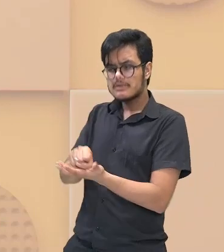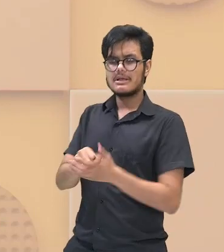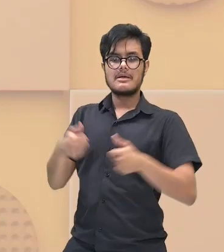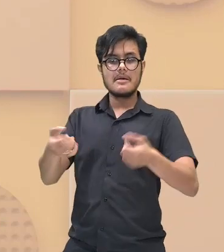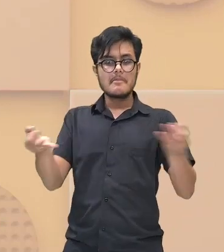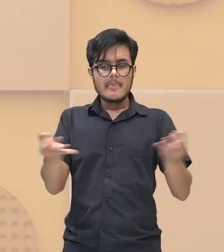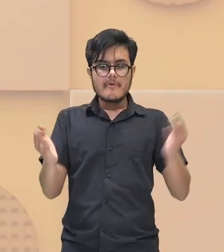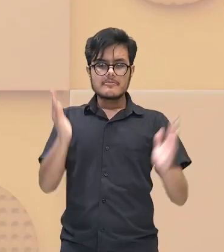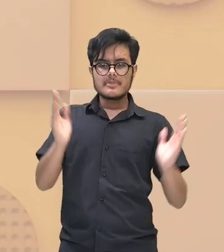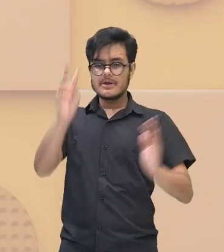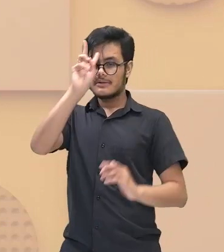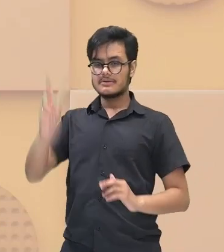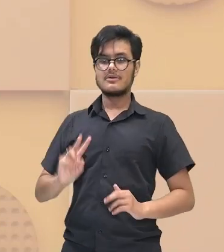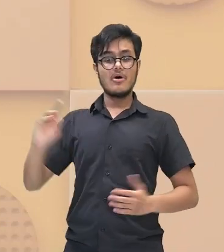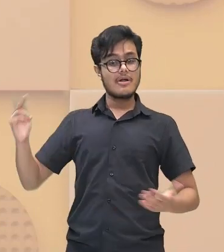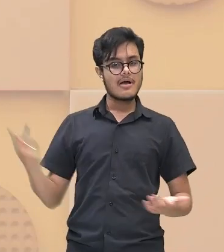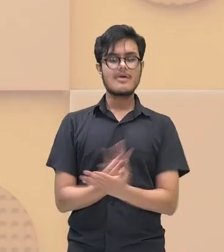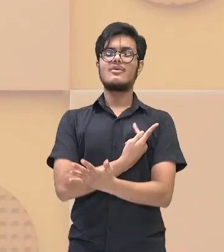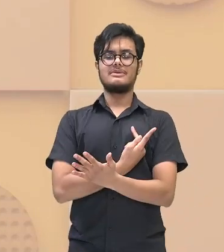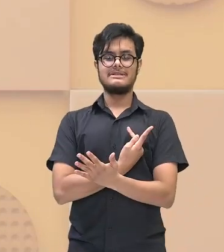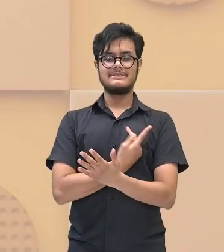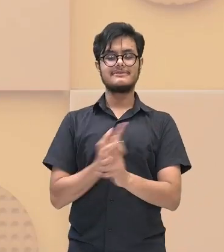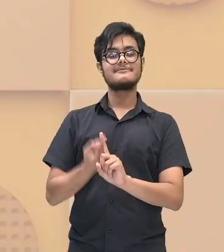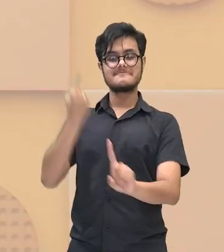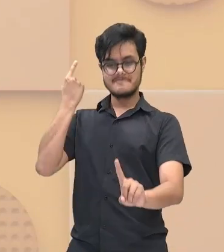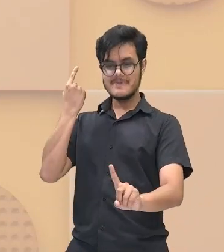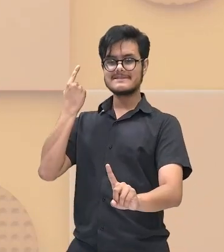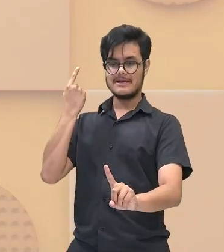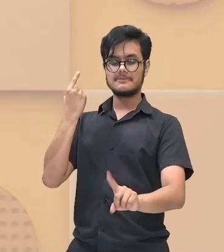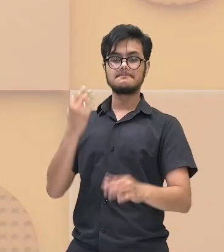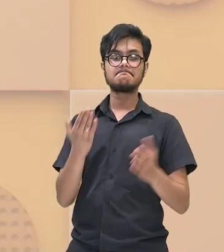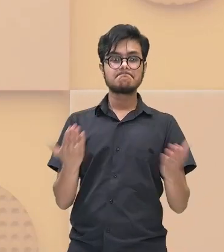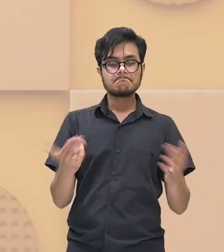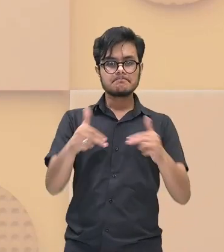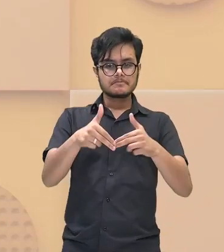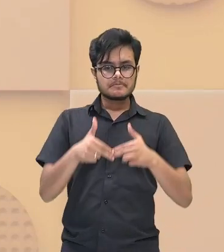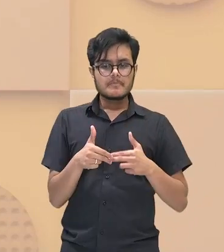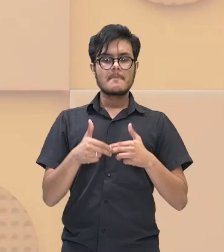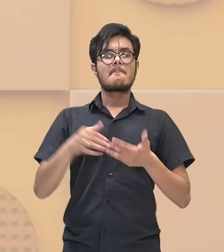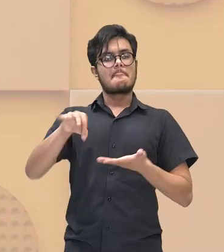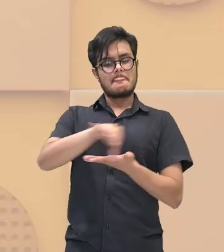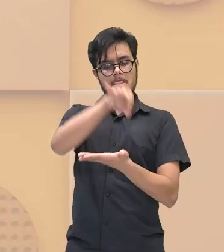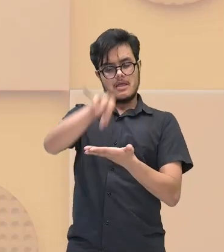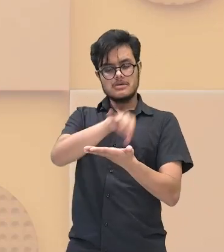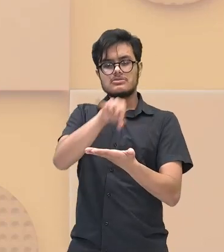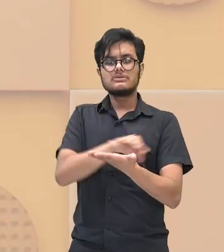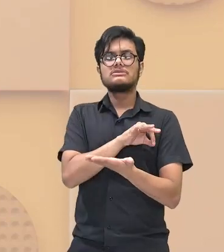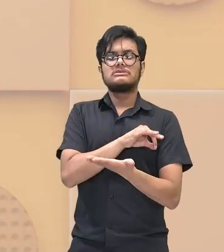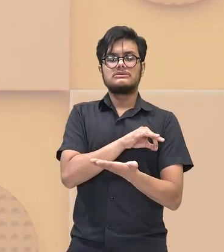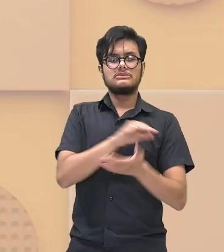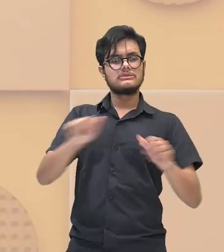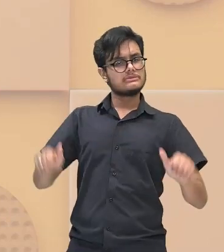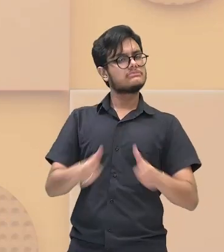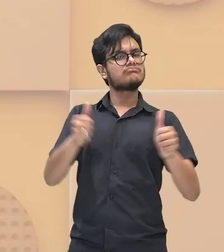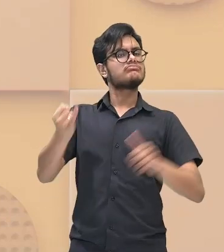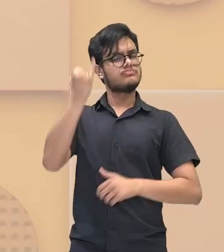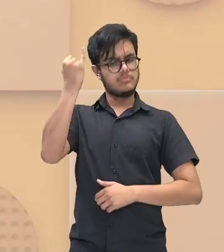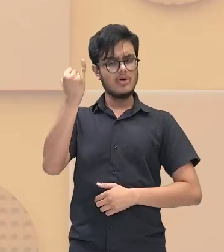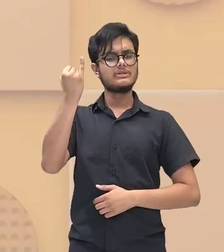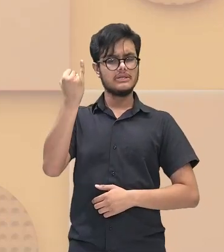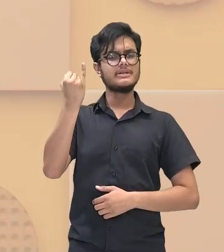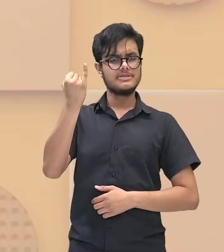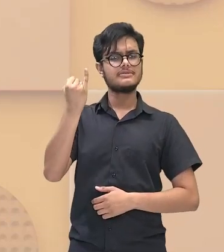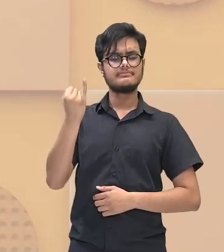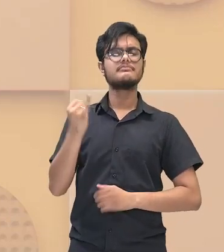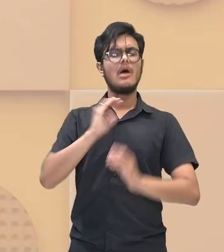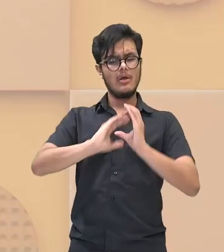que realmente poderia ter acontecido lá no passado. Então, a prática da escrita, ela é muito importante para